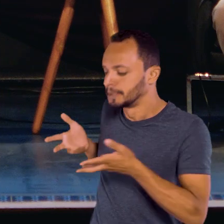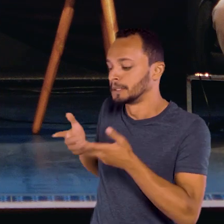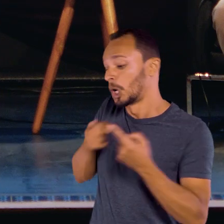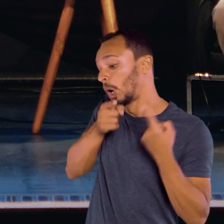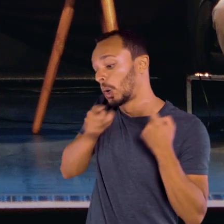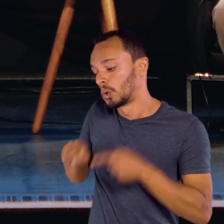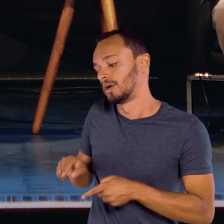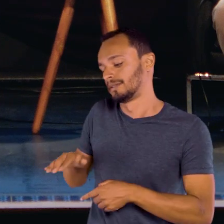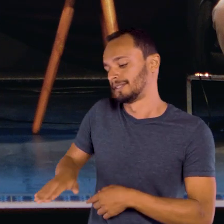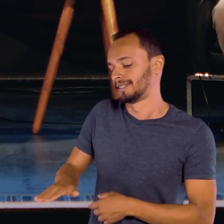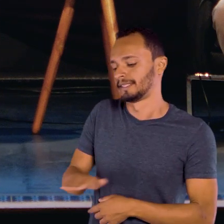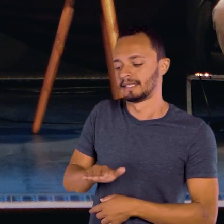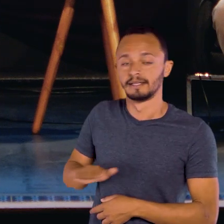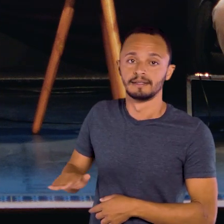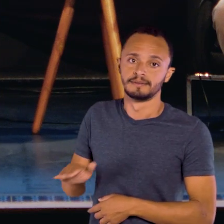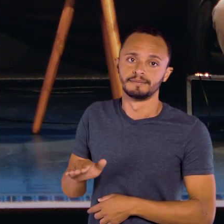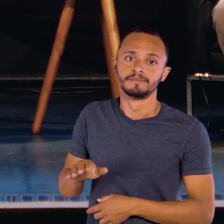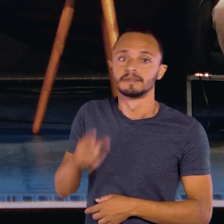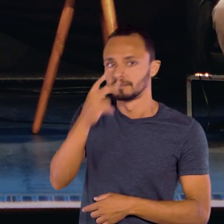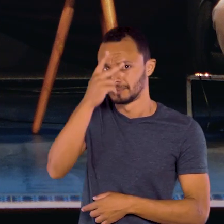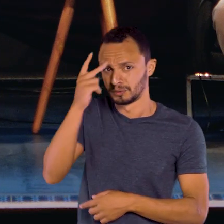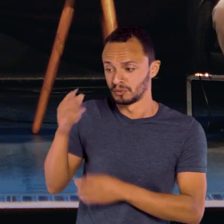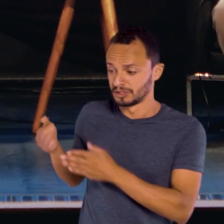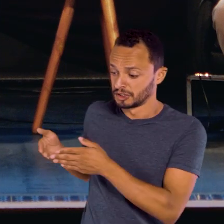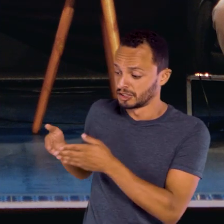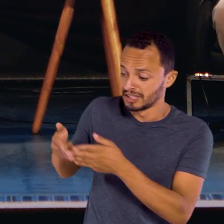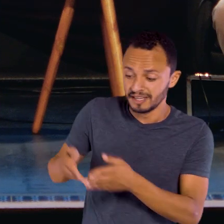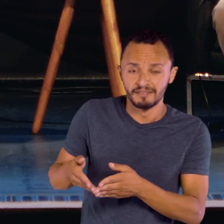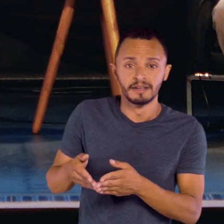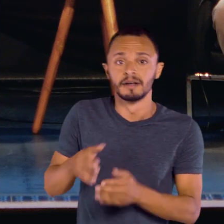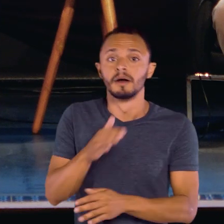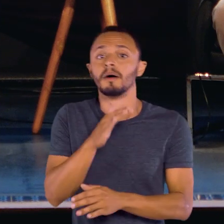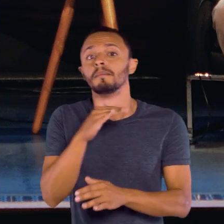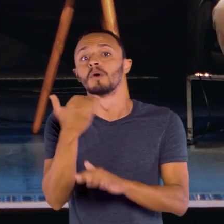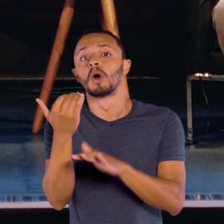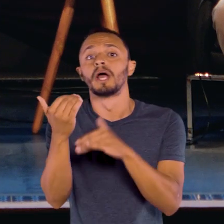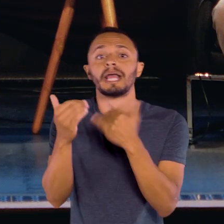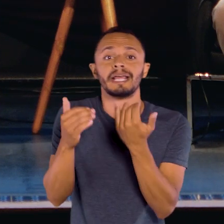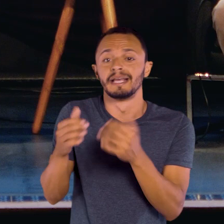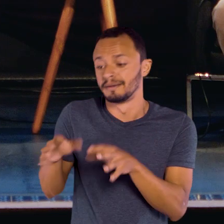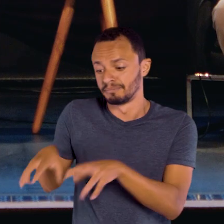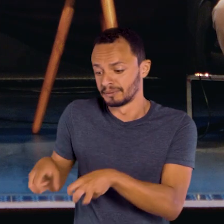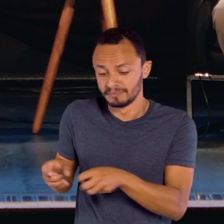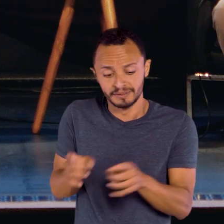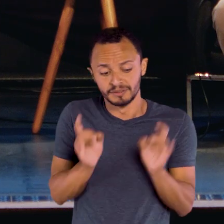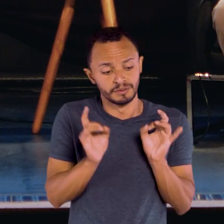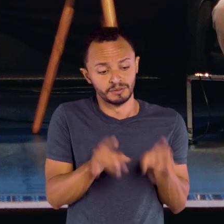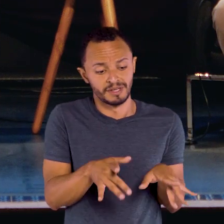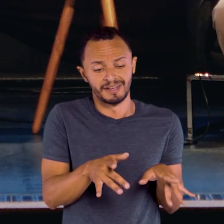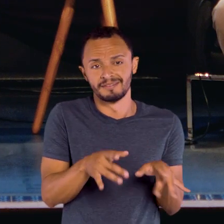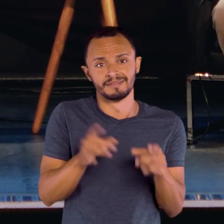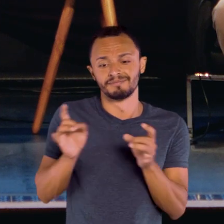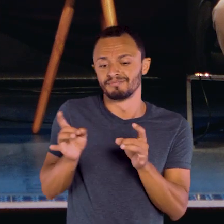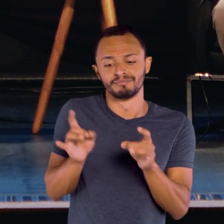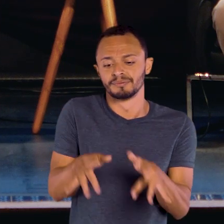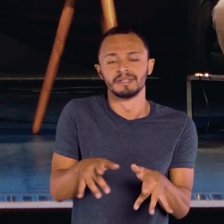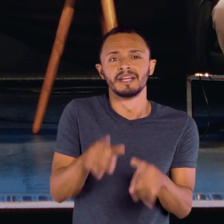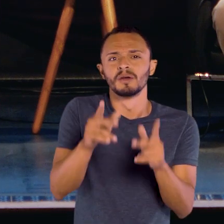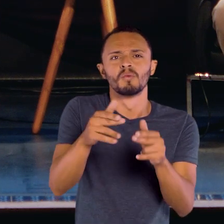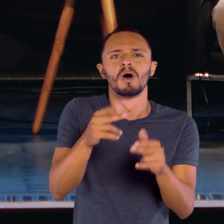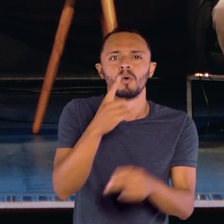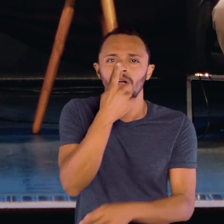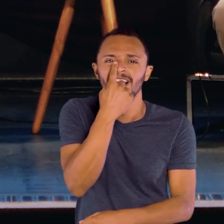né? Então, as pessoas que chegaram aqui tinham essa idade, morriam e eram jogadas ali, porque aquilo, na verdade, era tipo um lixão. As pessoas